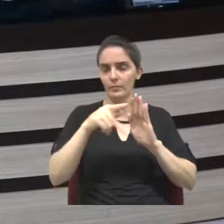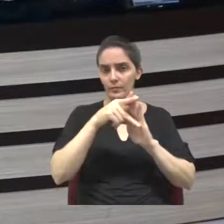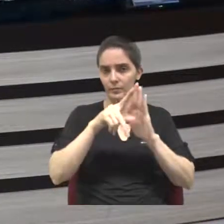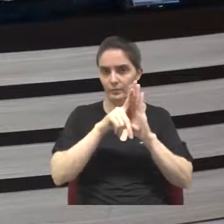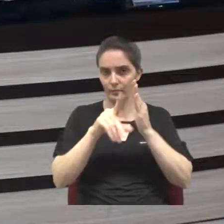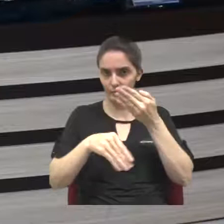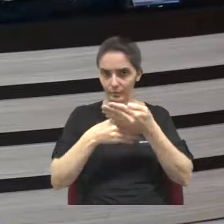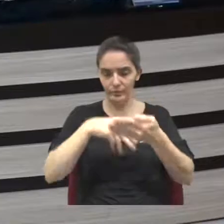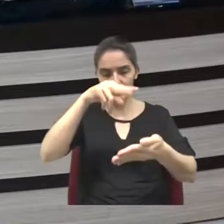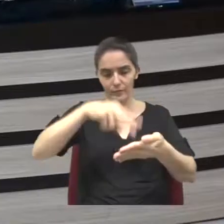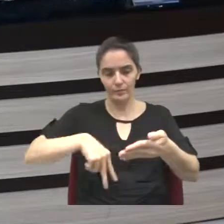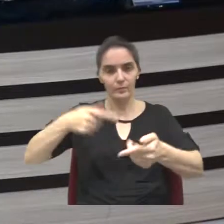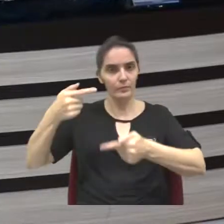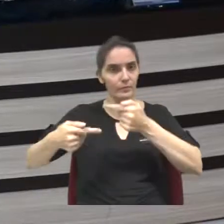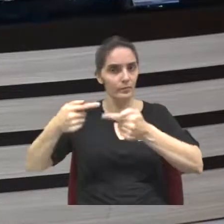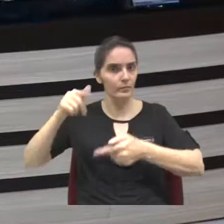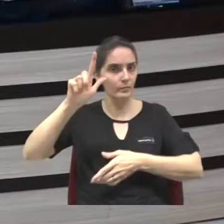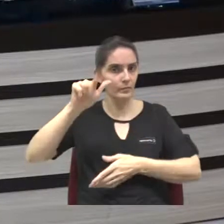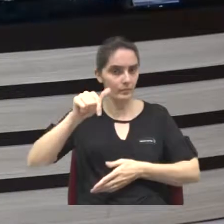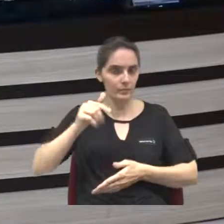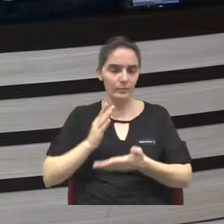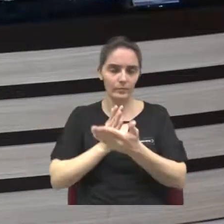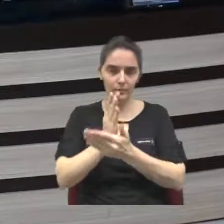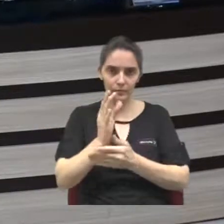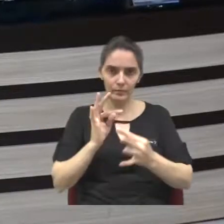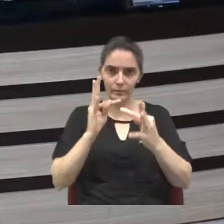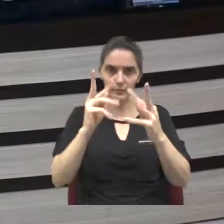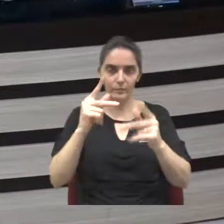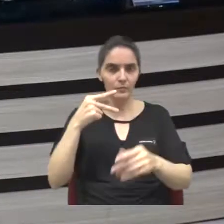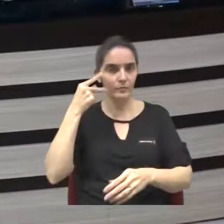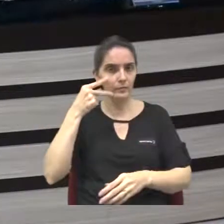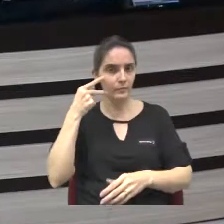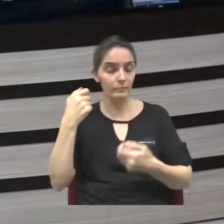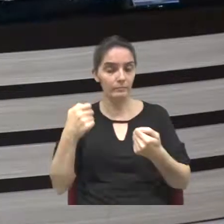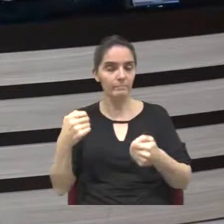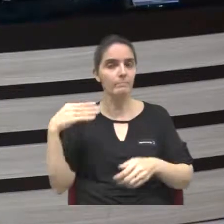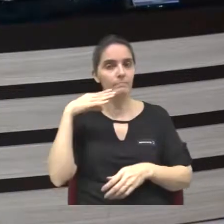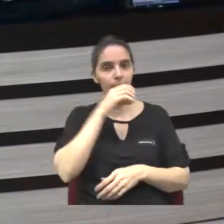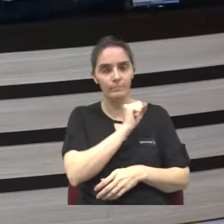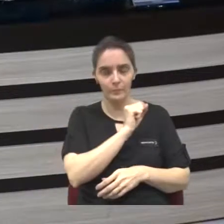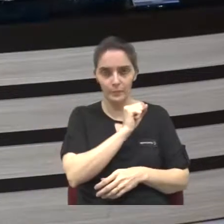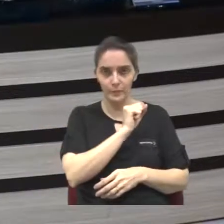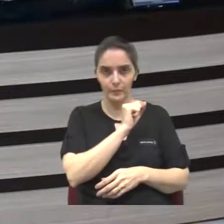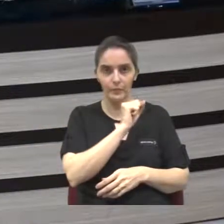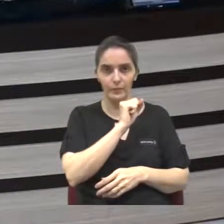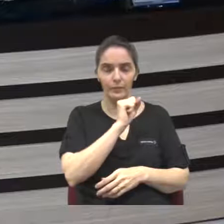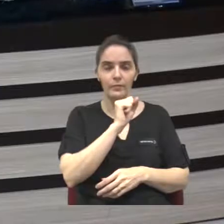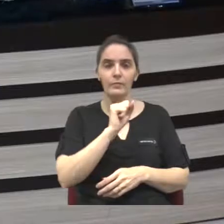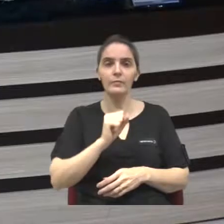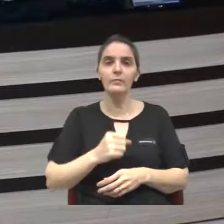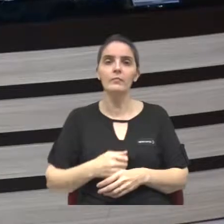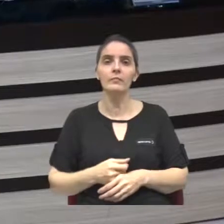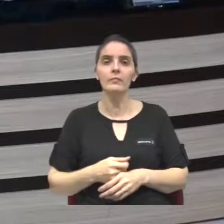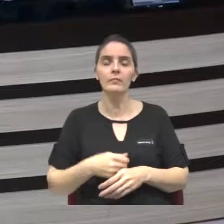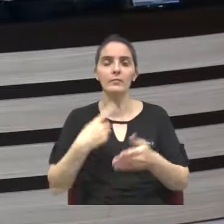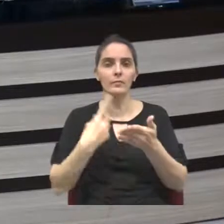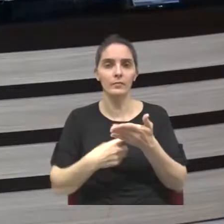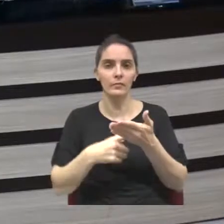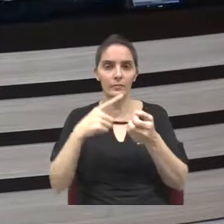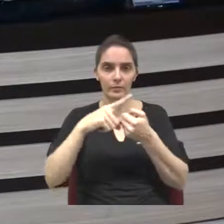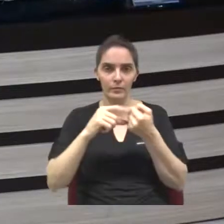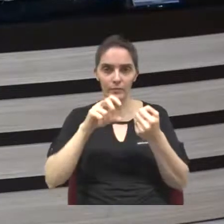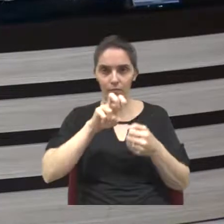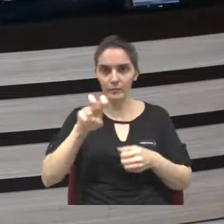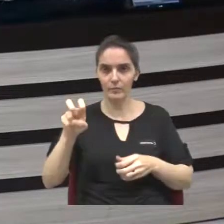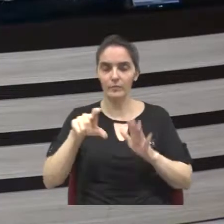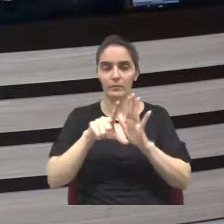discutida e, ao final, aprovada pelos ilustres vereadores, em regime de urgência, de conformidade com o artigo 55 da